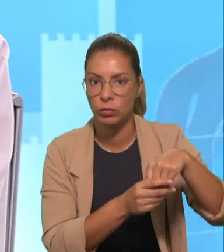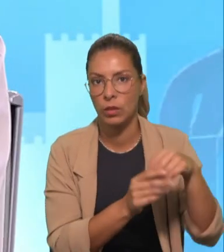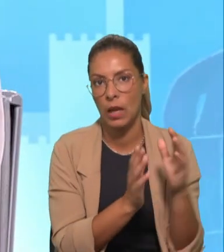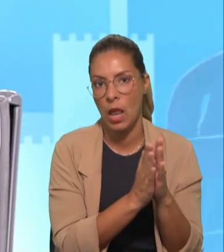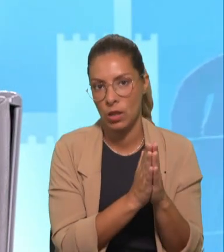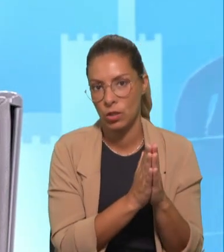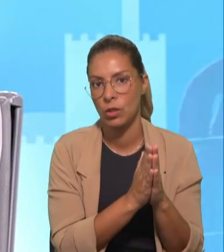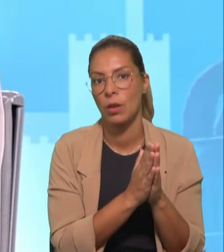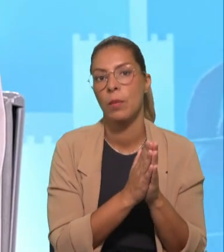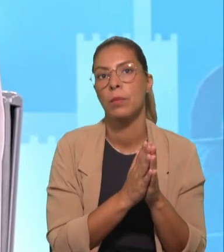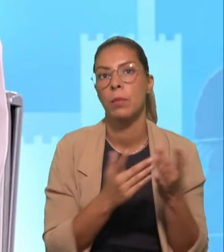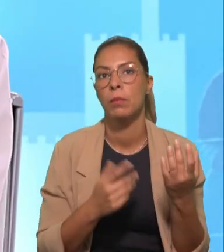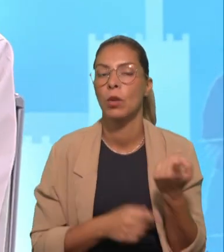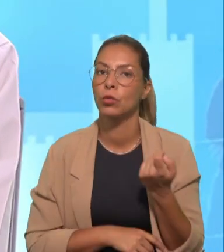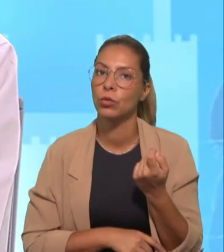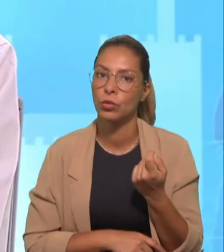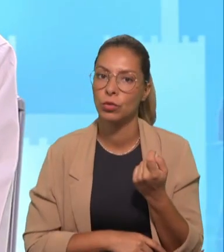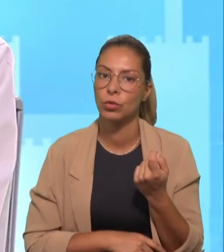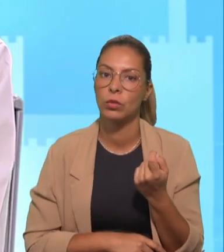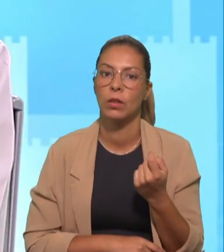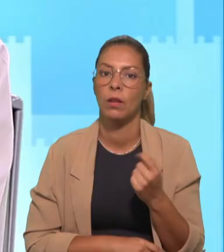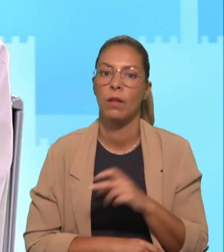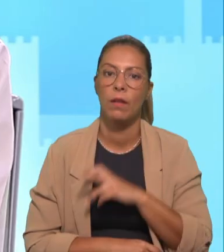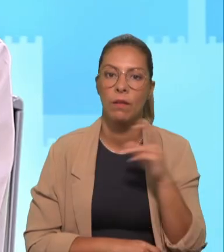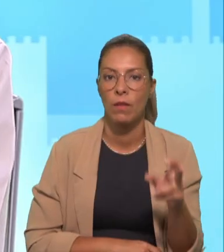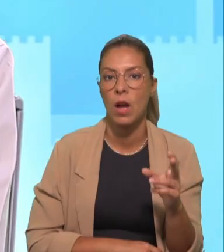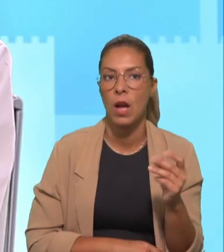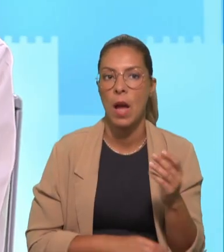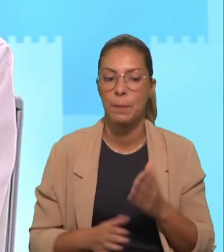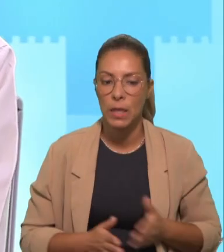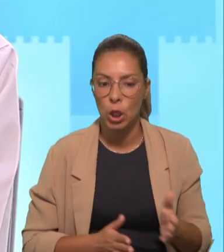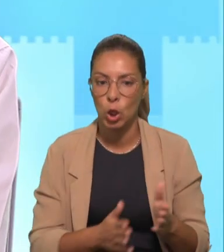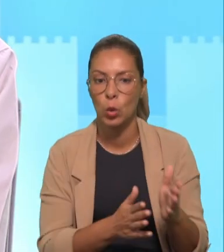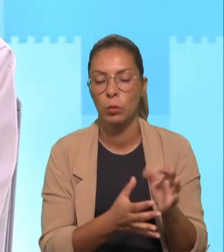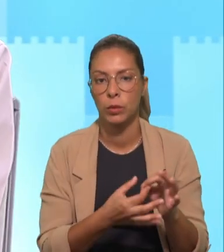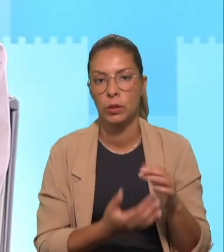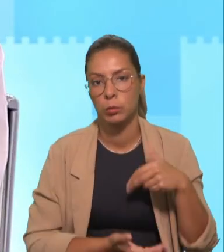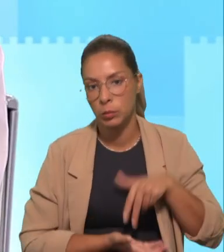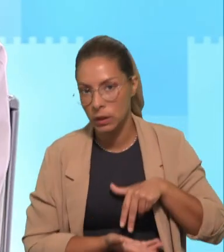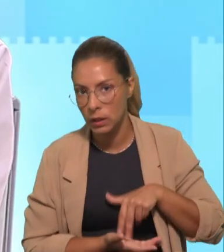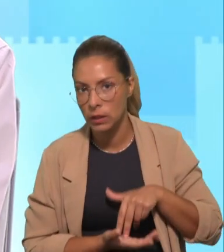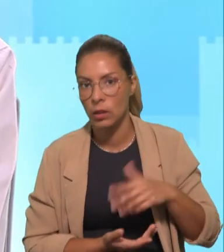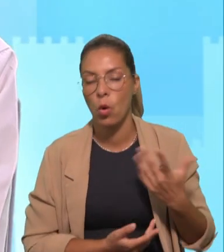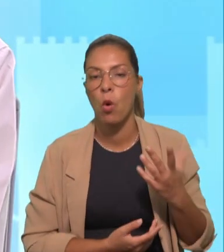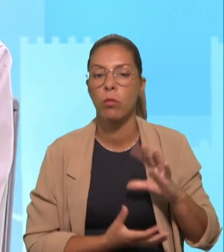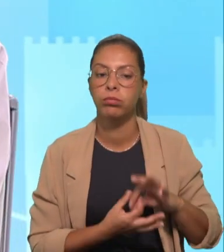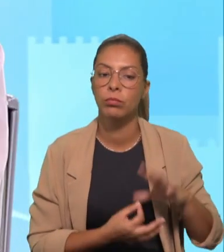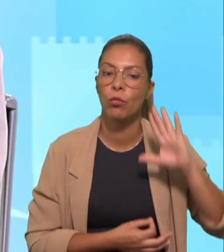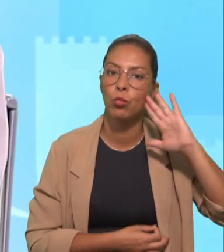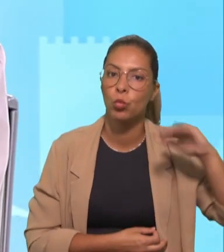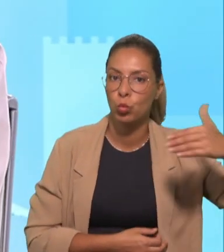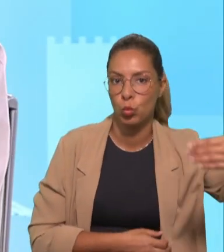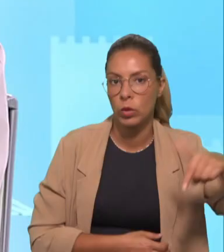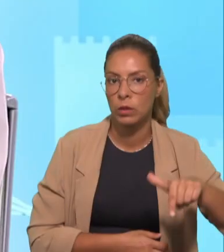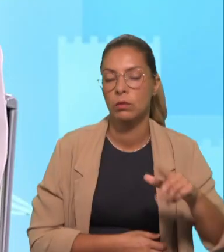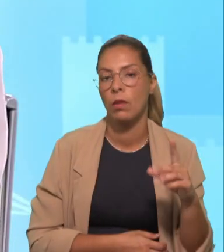pistas que Deus dá para o caminho que a Igreja deve fazer no presente e em direção a um futuro onde Deus nos espera também.